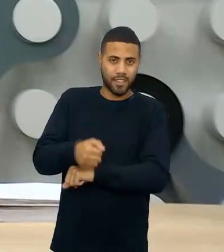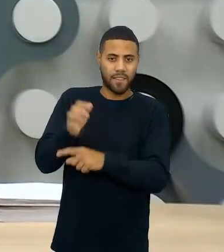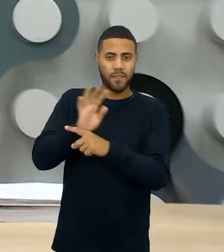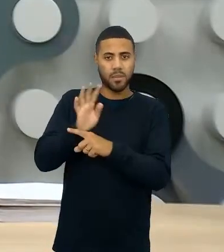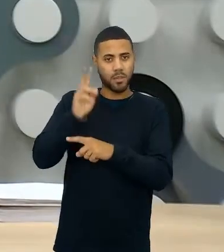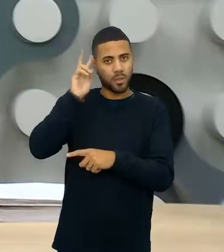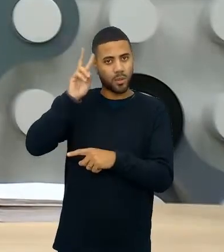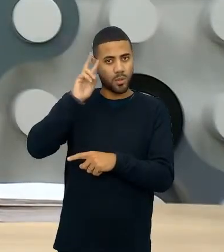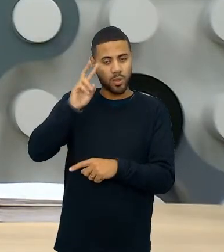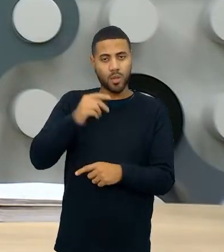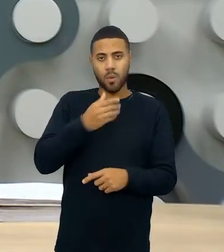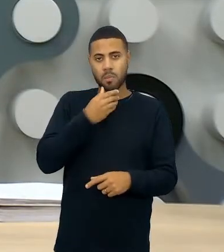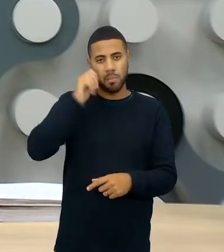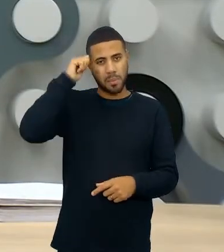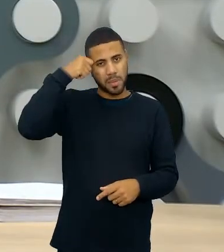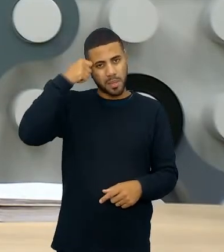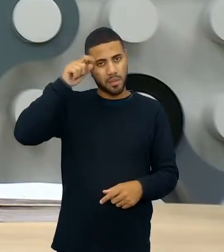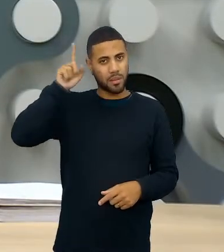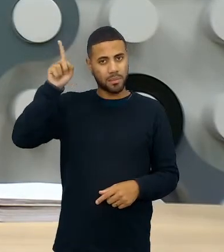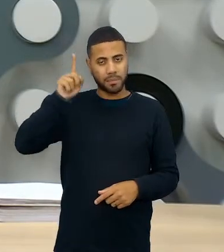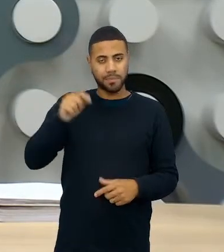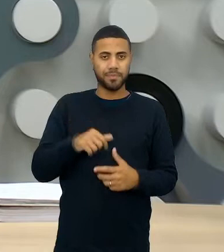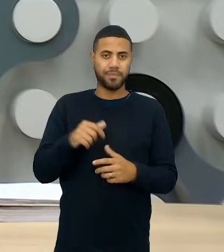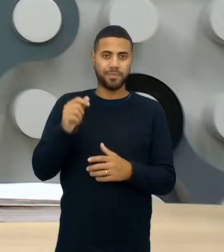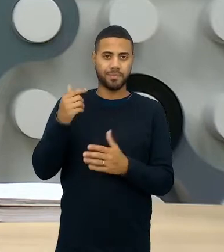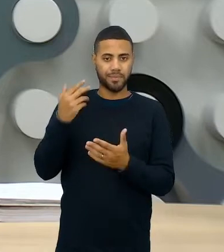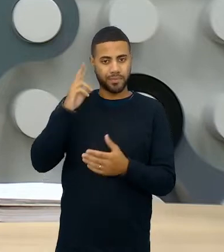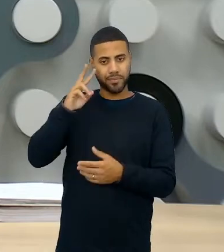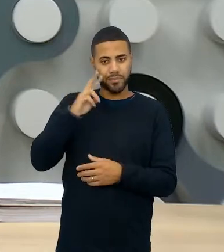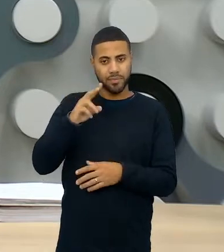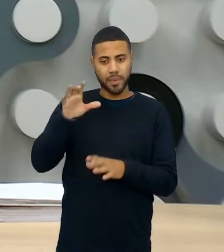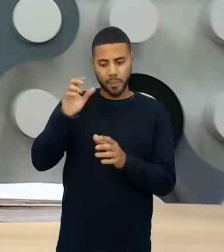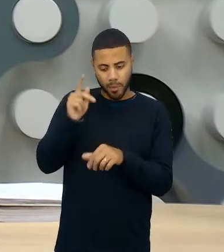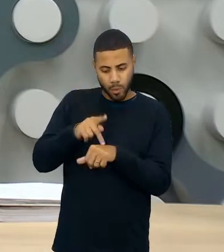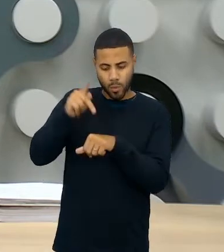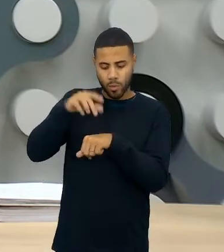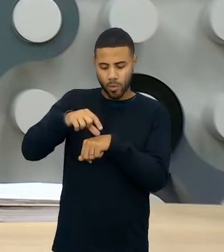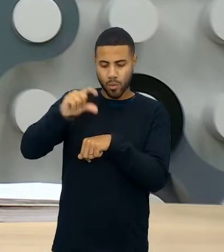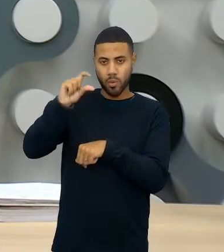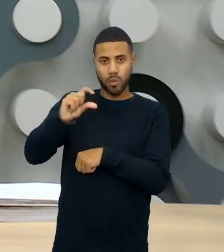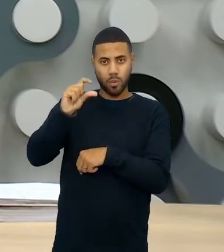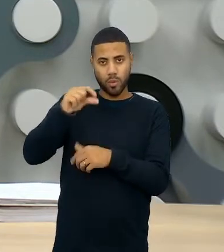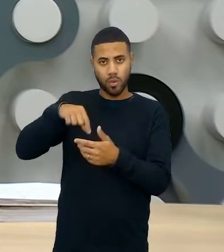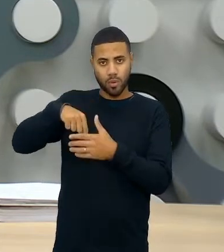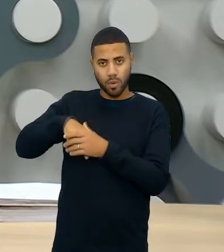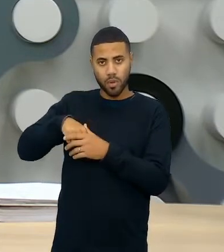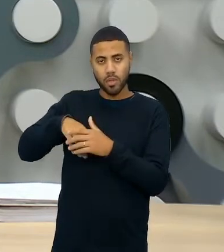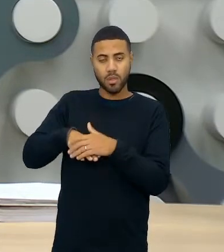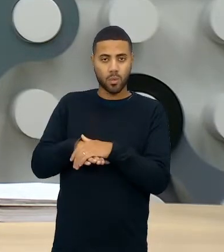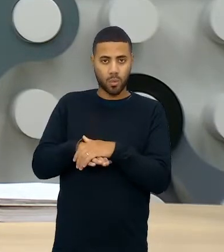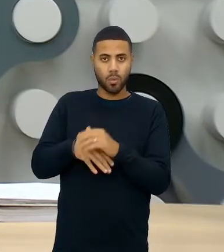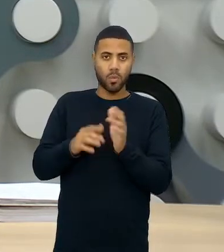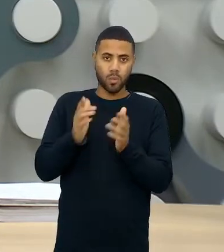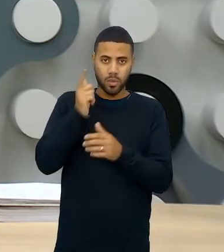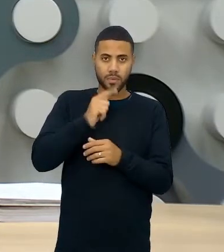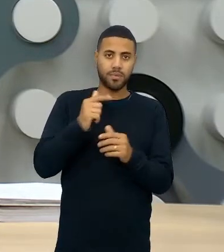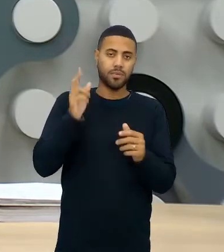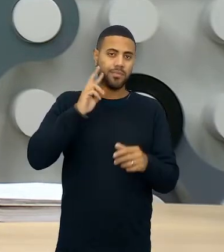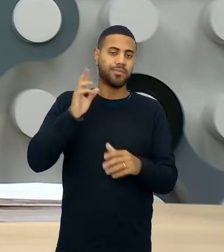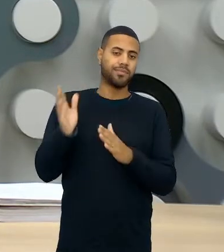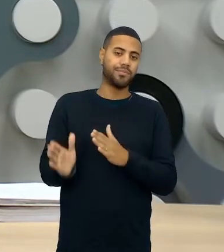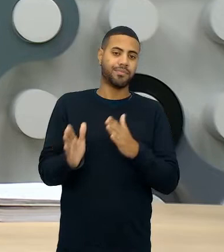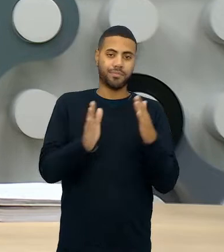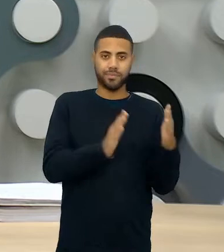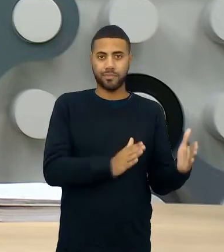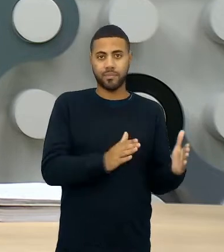é interessante nós estarmos conscientes de tudo aquilo que nós consumimos, ele foi produzido em algum lugar por alguém. Né? E quais